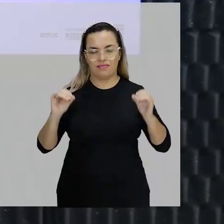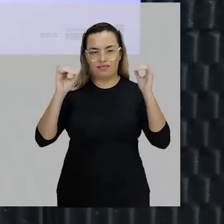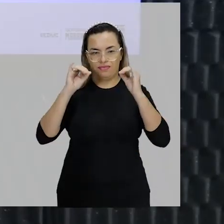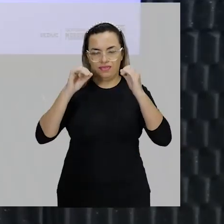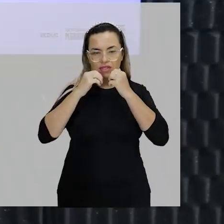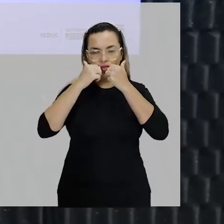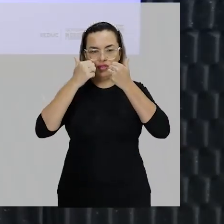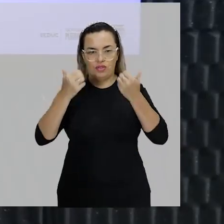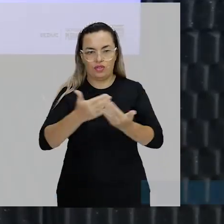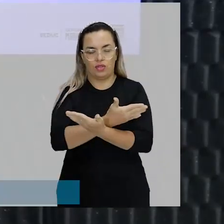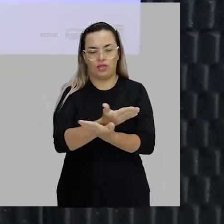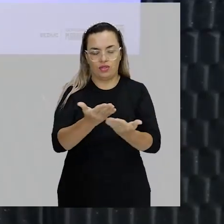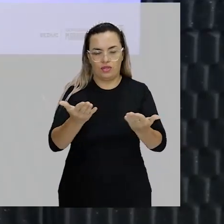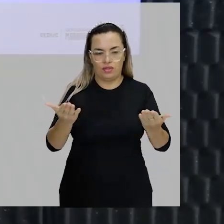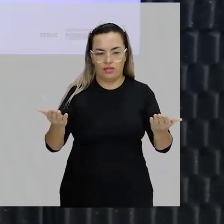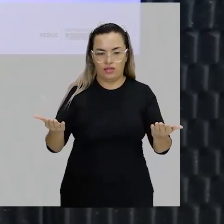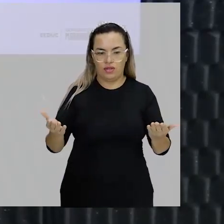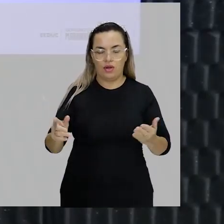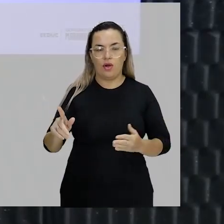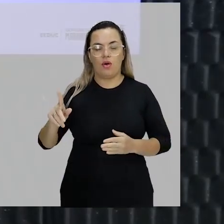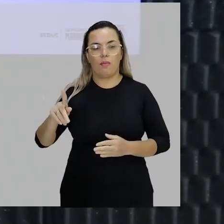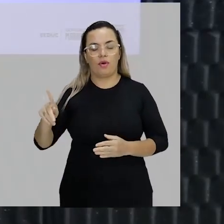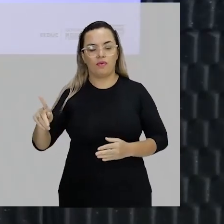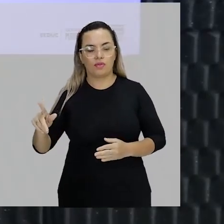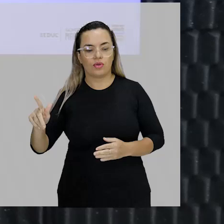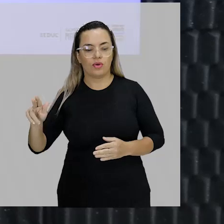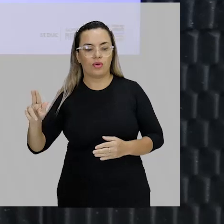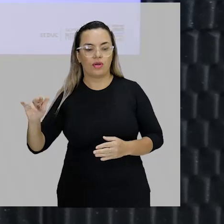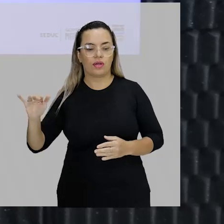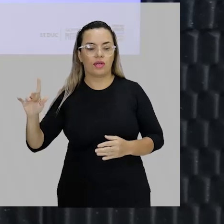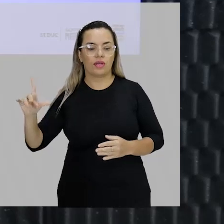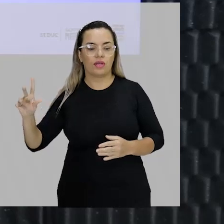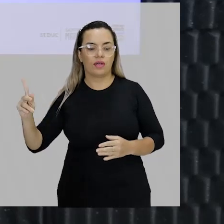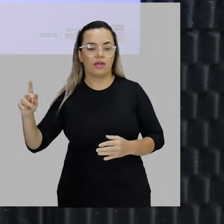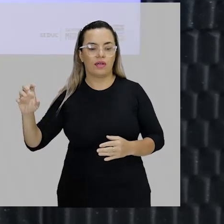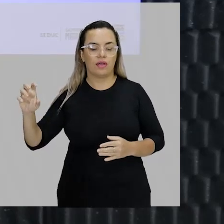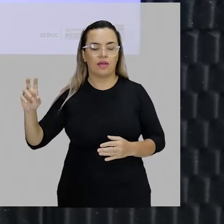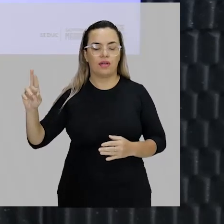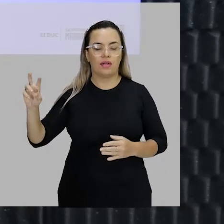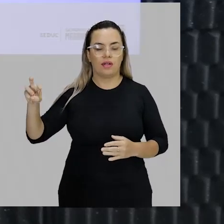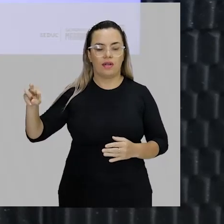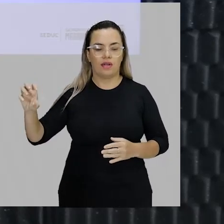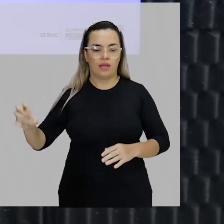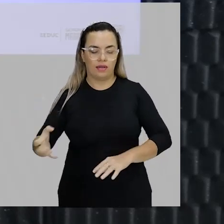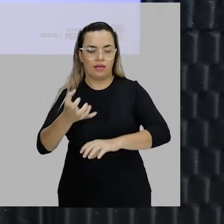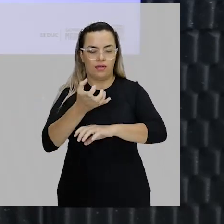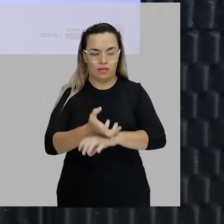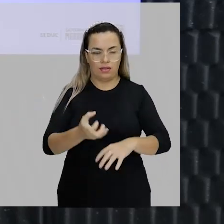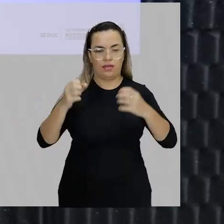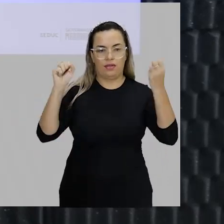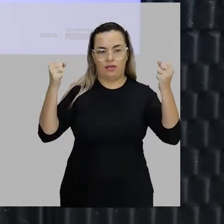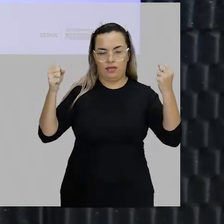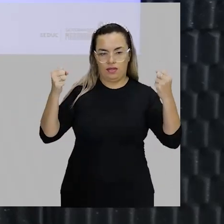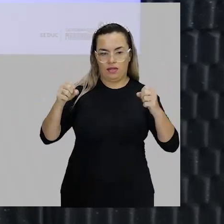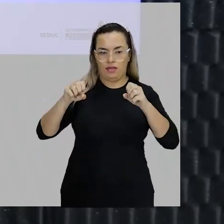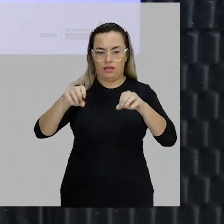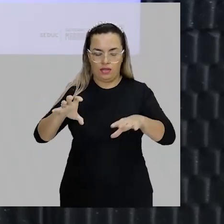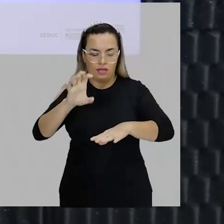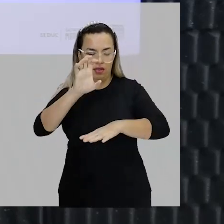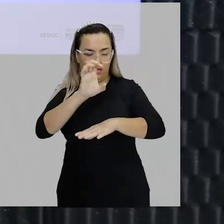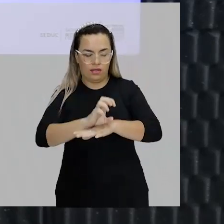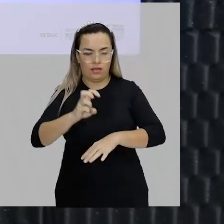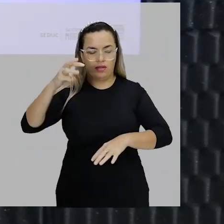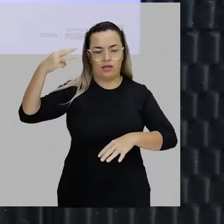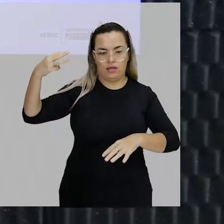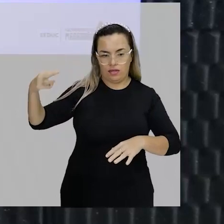Olá, galerinha, tudo bem com vocês? Guilherme Campos aqui, professor de Educação Física da Rede Estadual do Maranhão. E nessa aula de